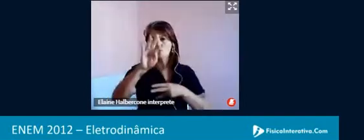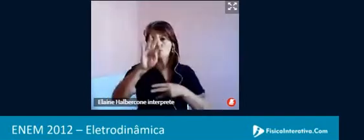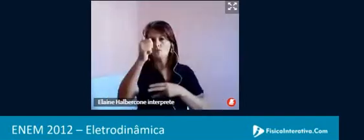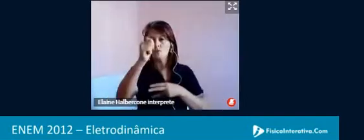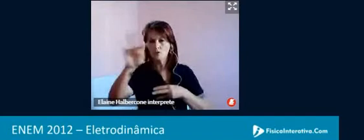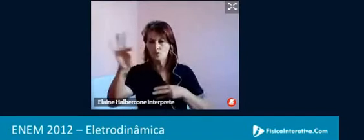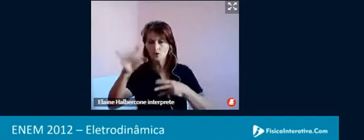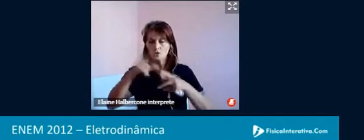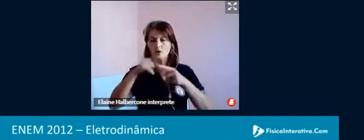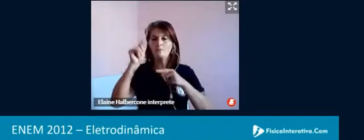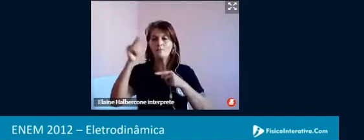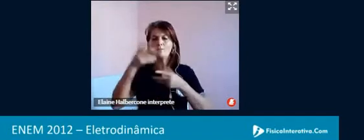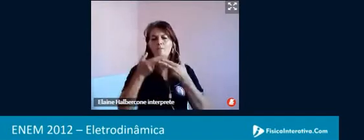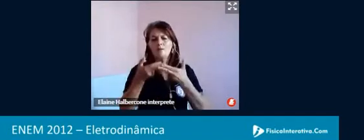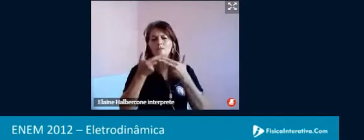e